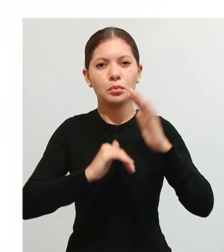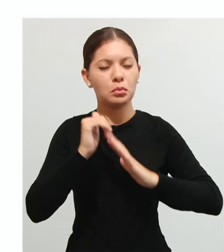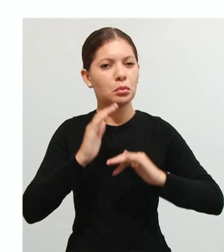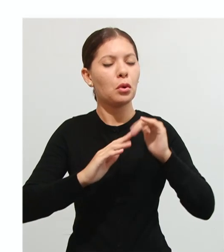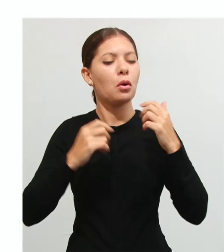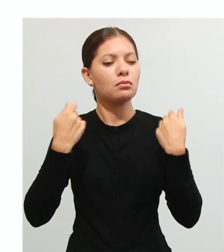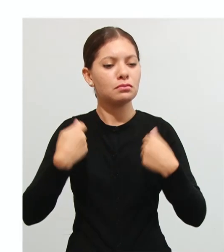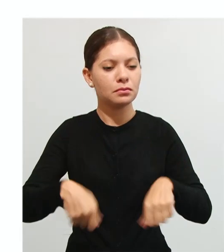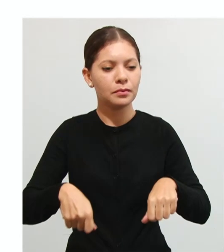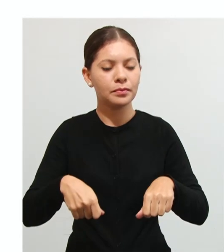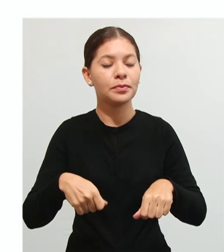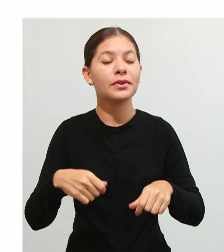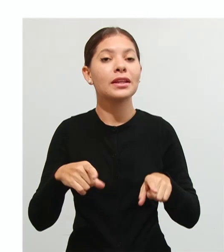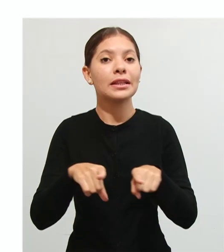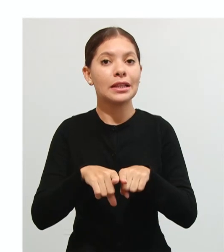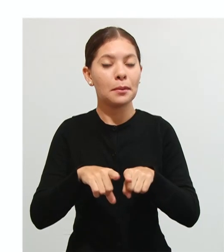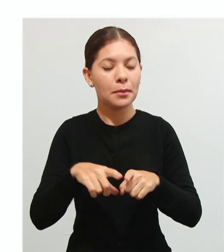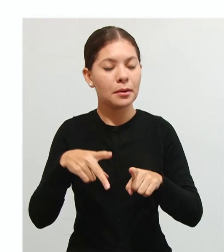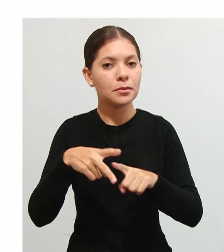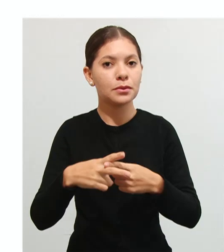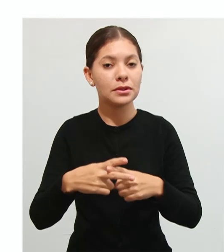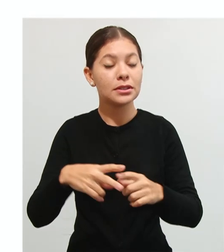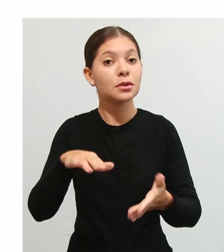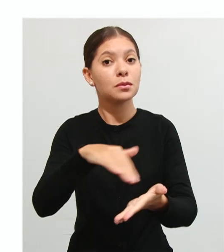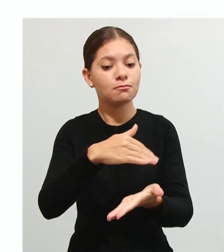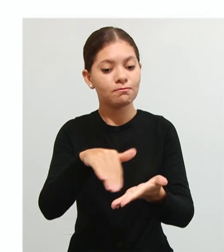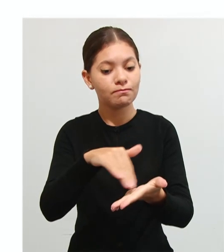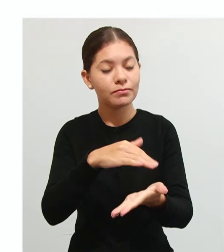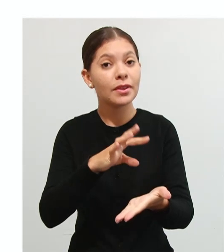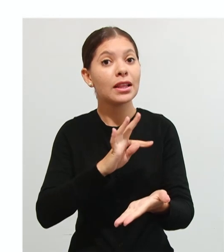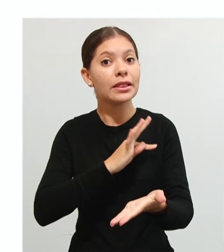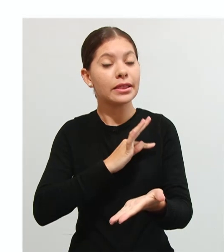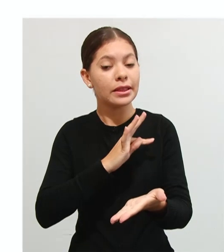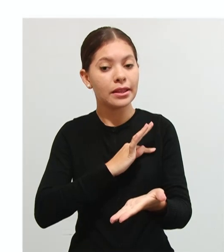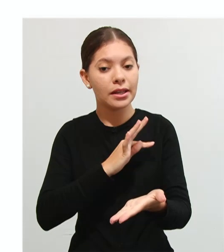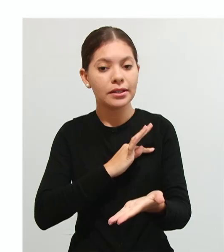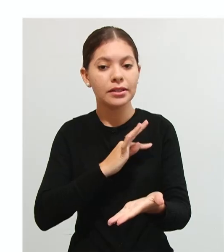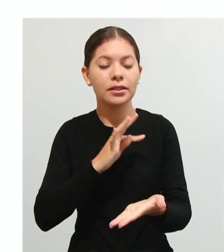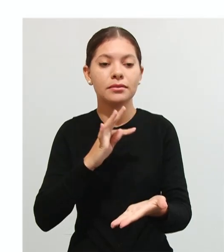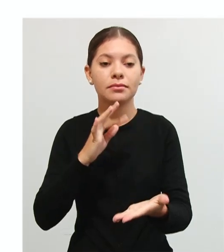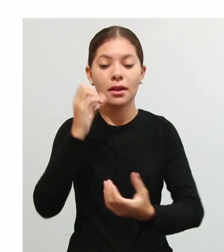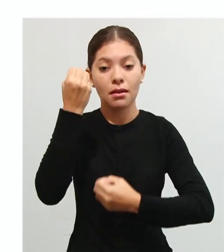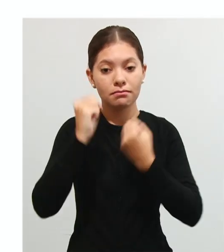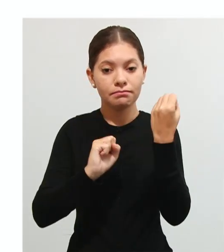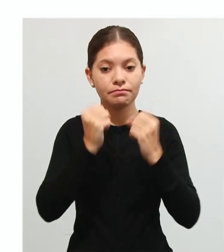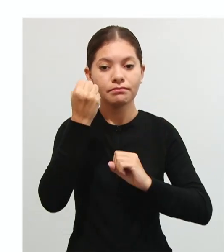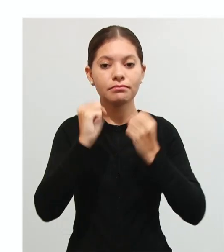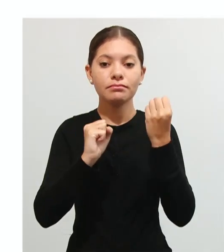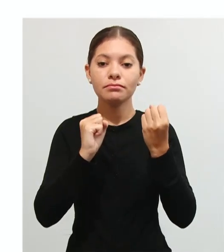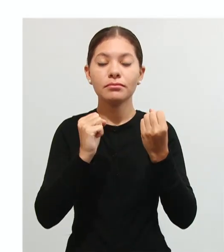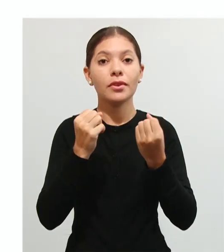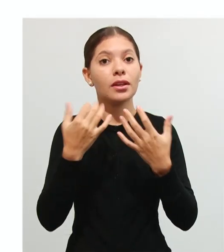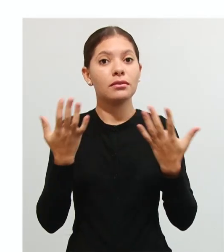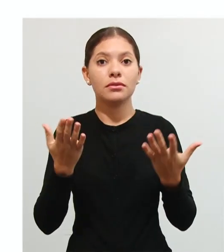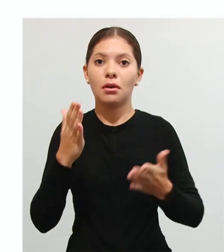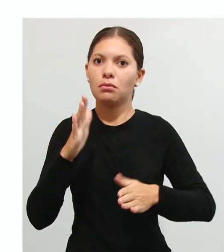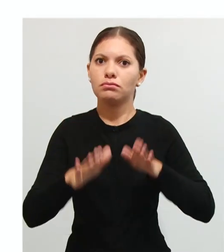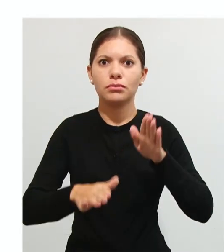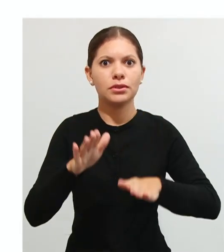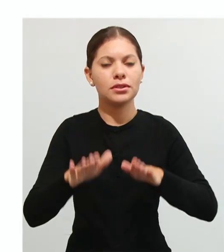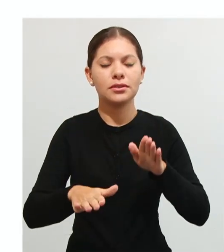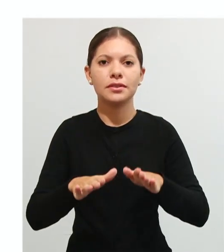também manutenção, assistência técnica de suas instalações, de seu maquinário. Então, muitas vezes, concorrentes,